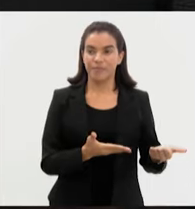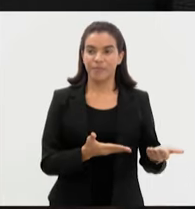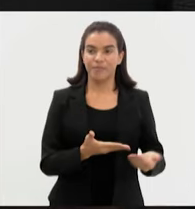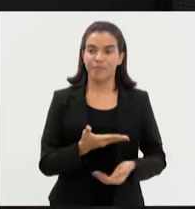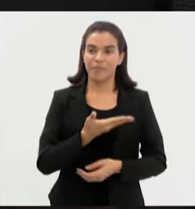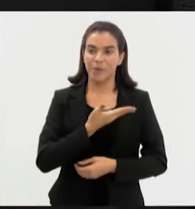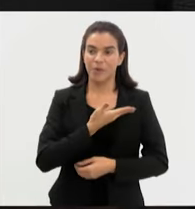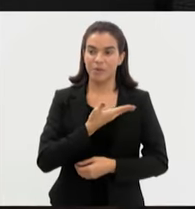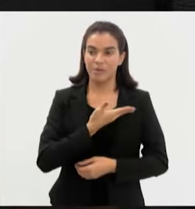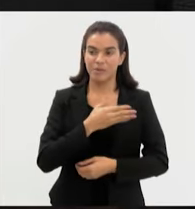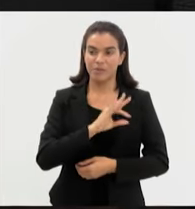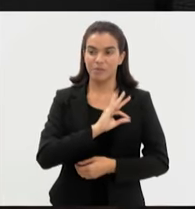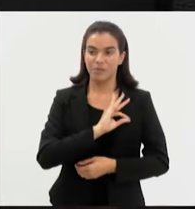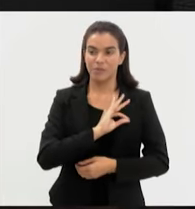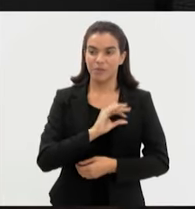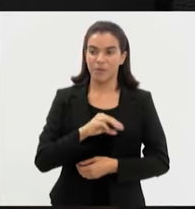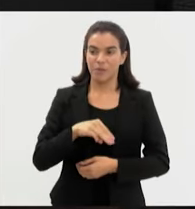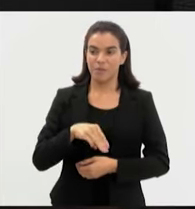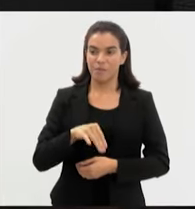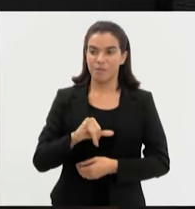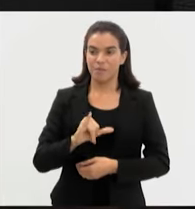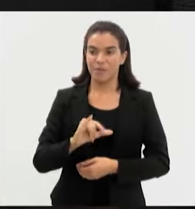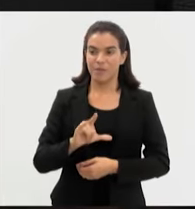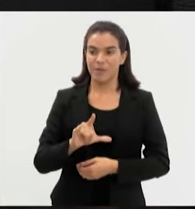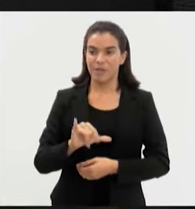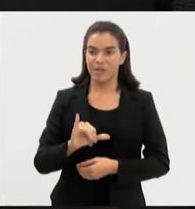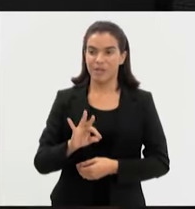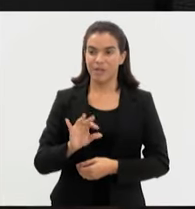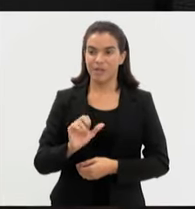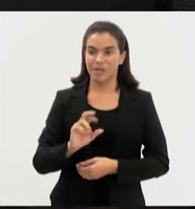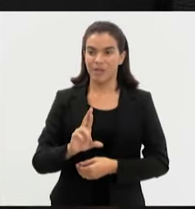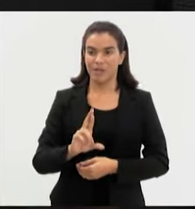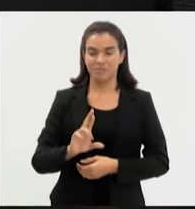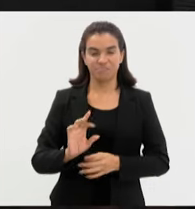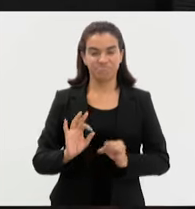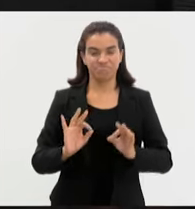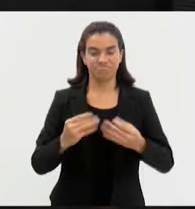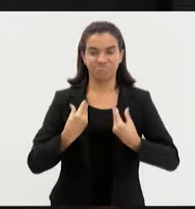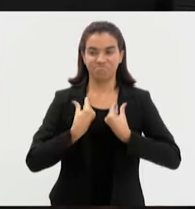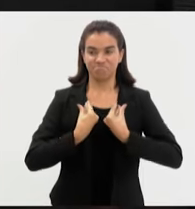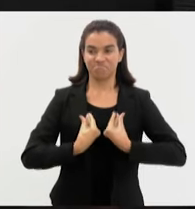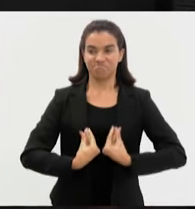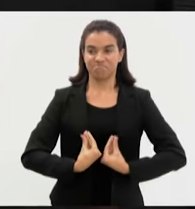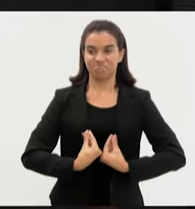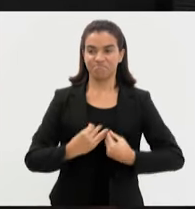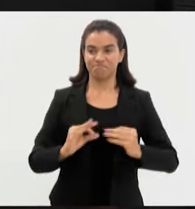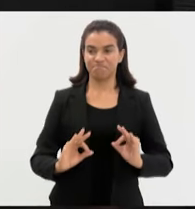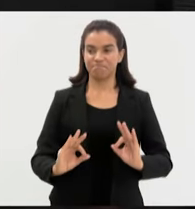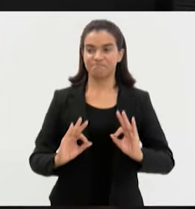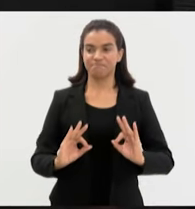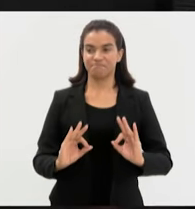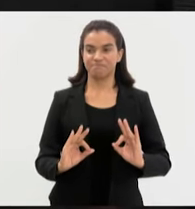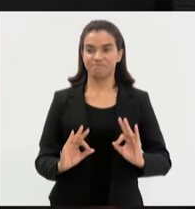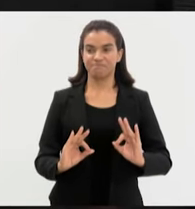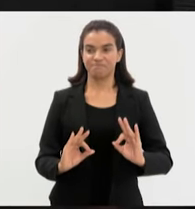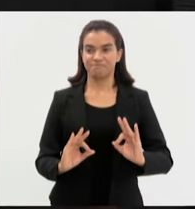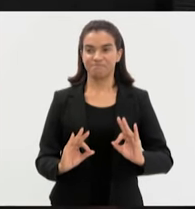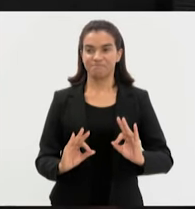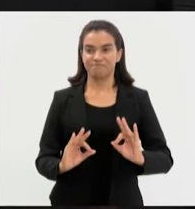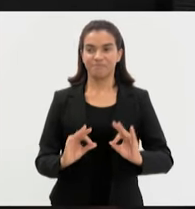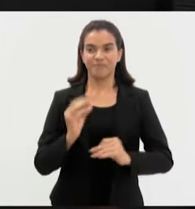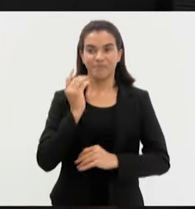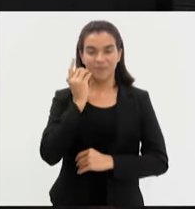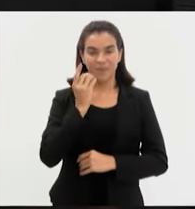meu parceiro policial militar que tá numa Beca como muito bem colocou o nosso decano luí Paulo